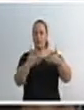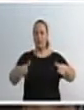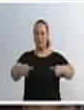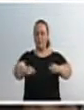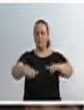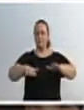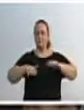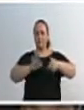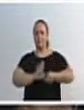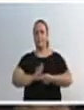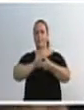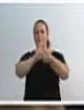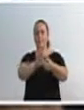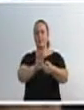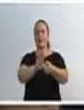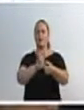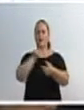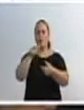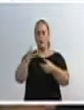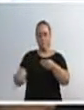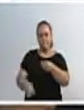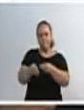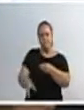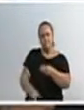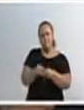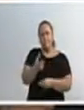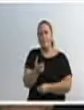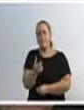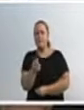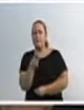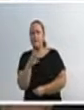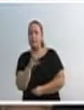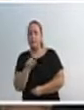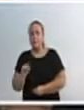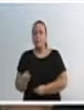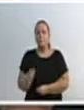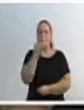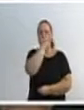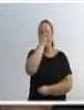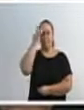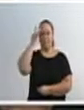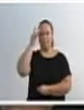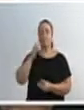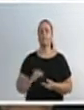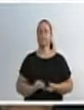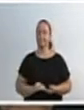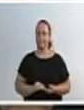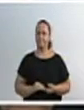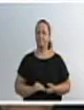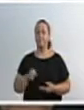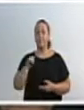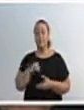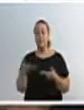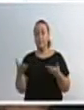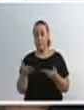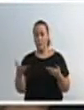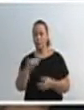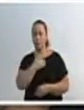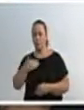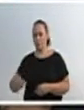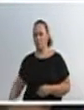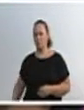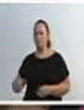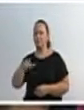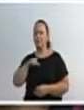fazer um abastinado com 20, 30 mil pessoas. Porque, se hoje foi determinado, o governador, para 1.084